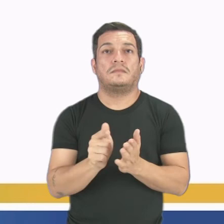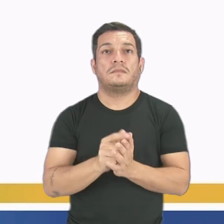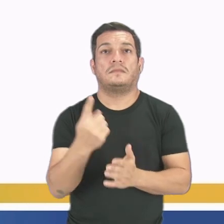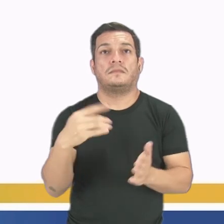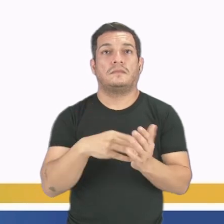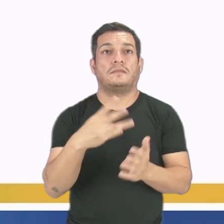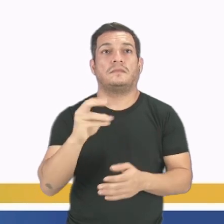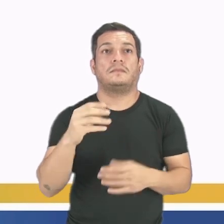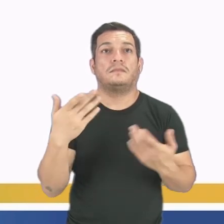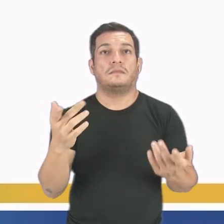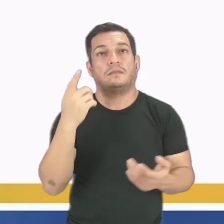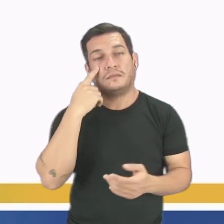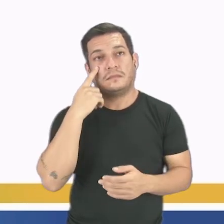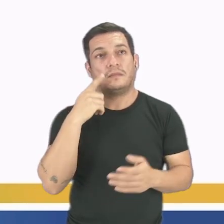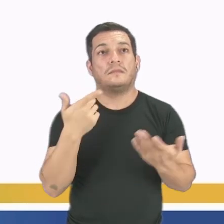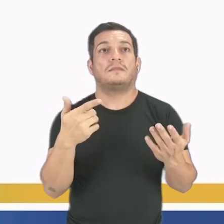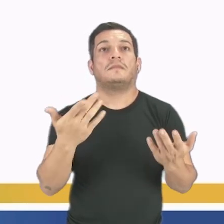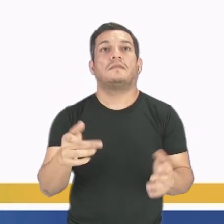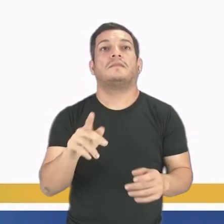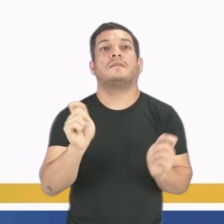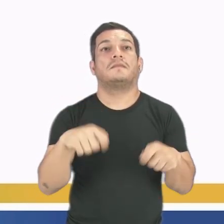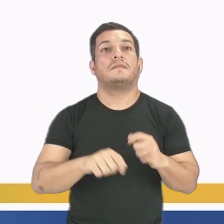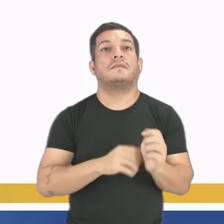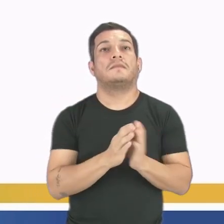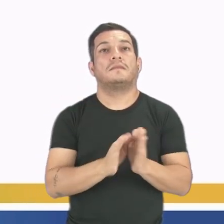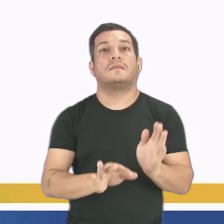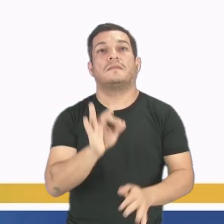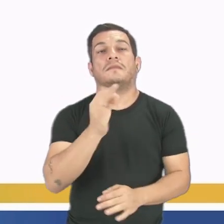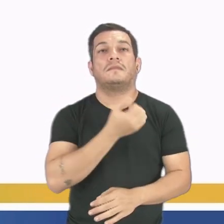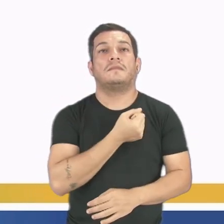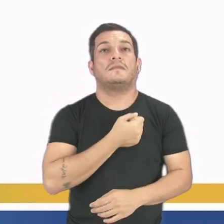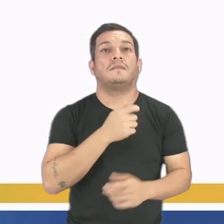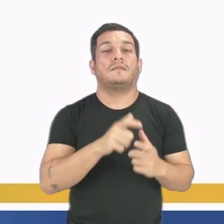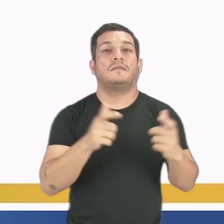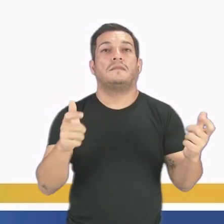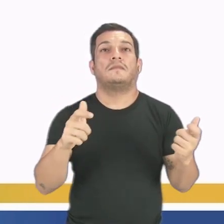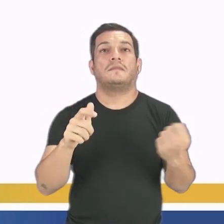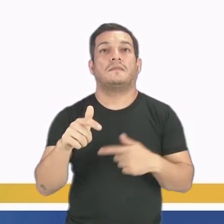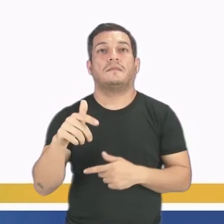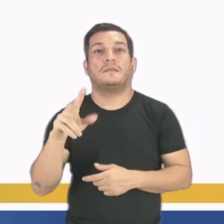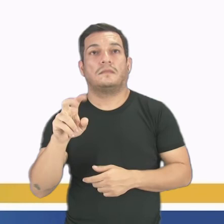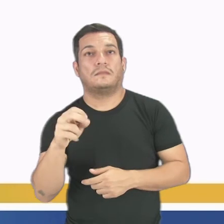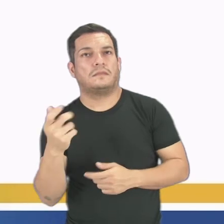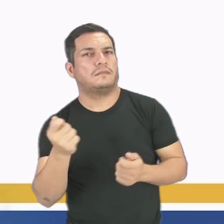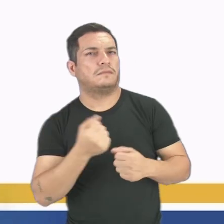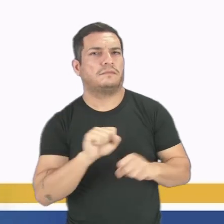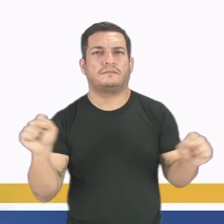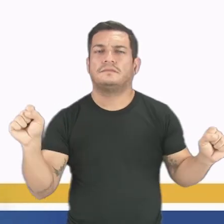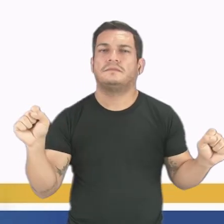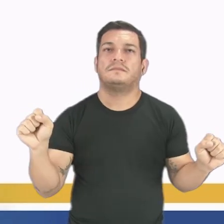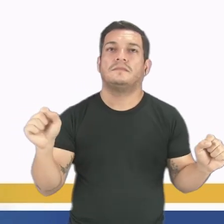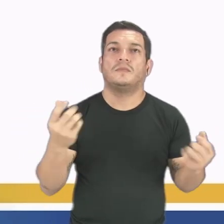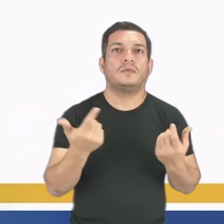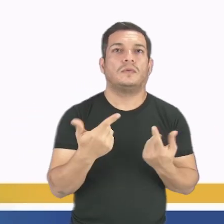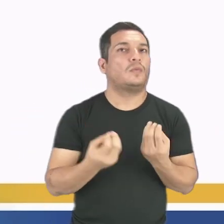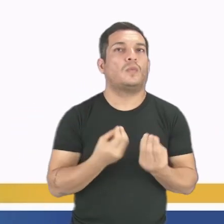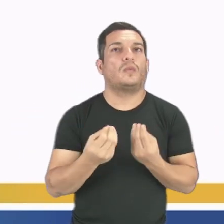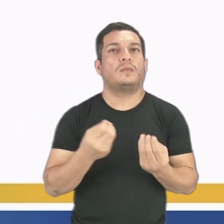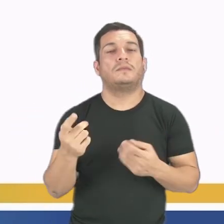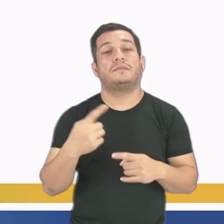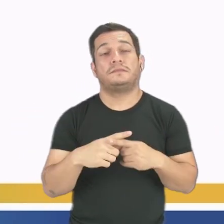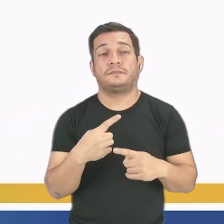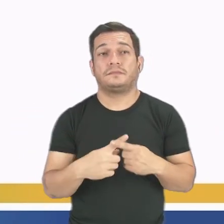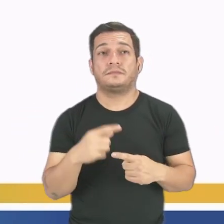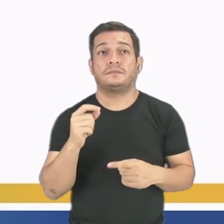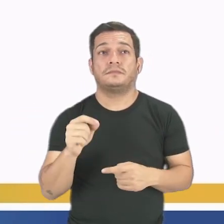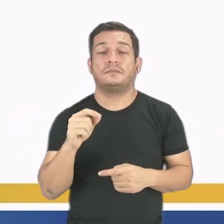de 1 a 30. E aí veja a pergunta, qual a probabilidade de ele sortear um número maior que 50? Poxa, é impossível isso. Não tem como, até